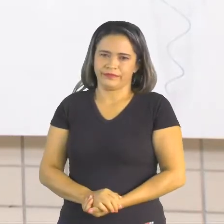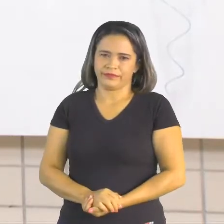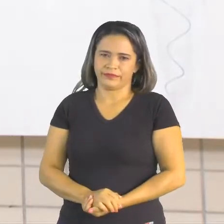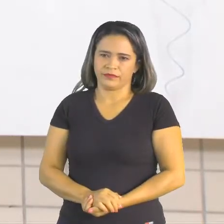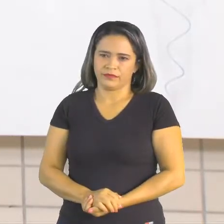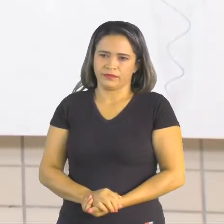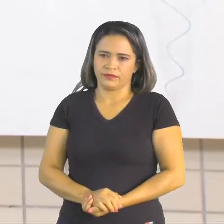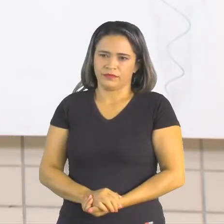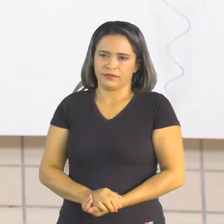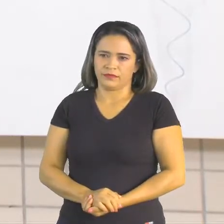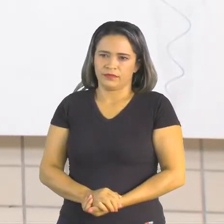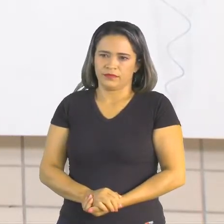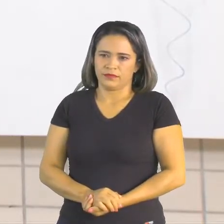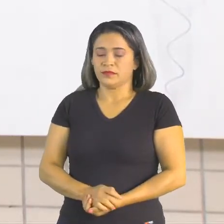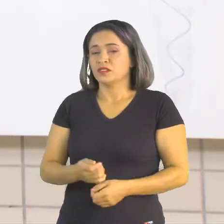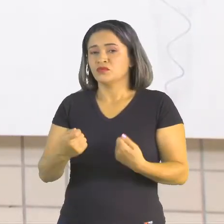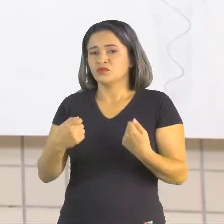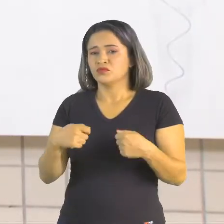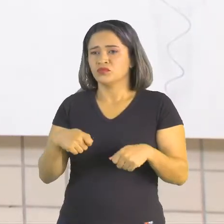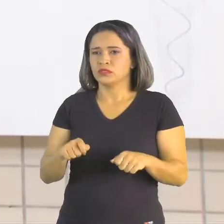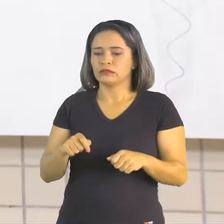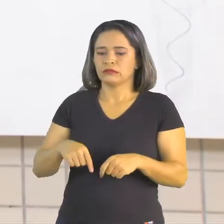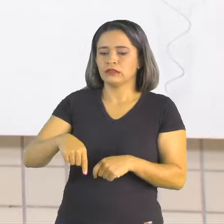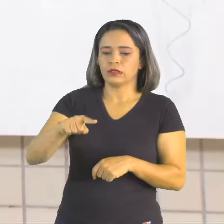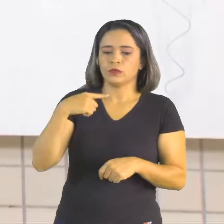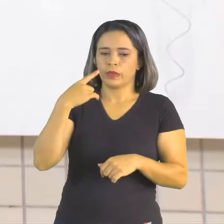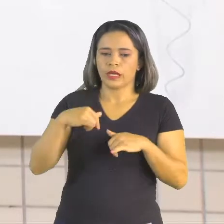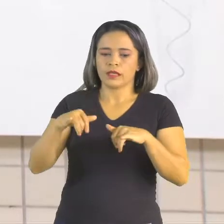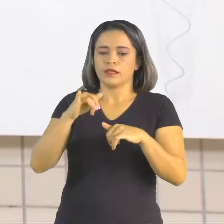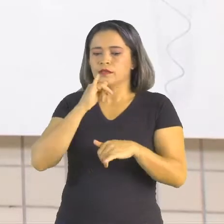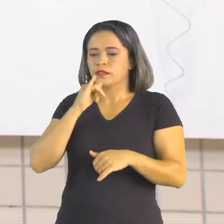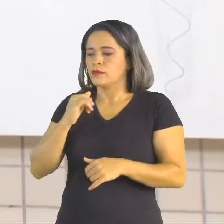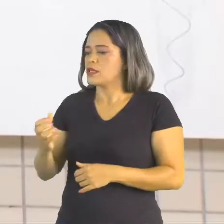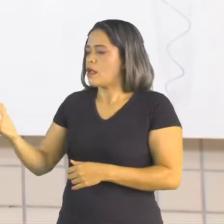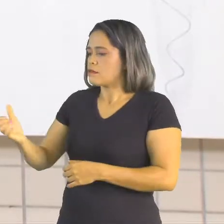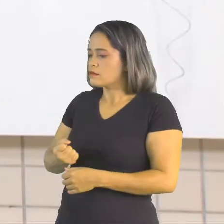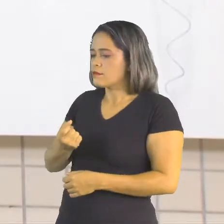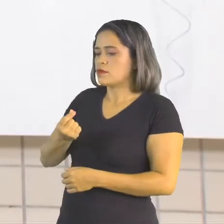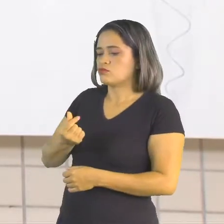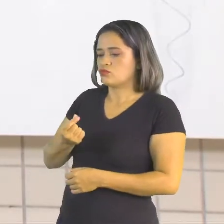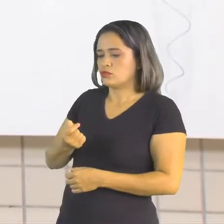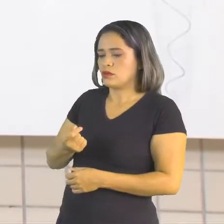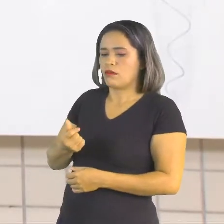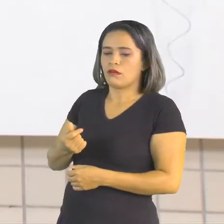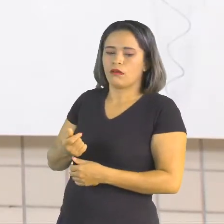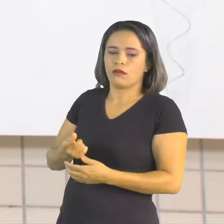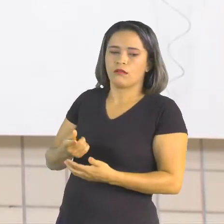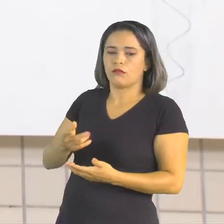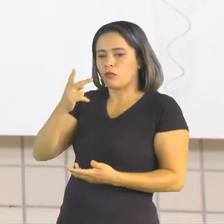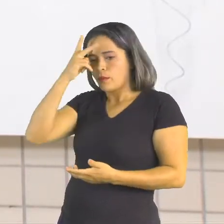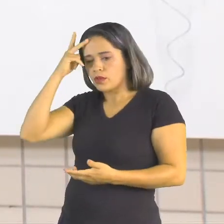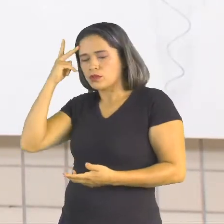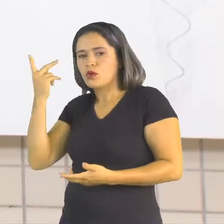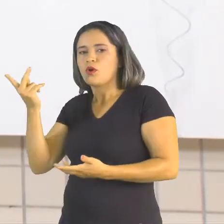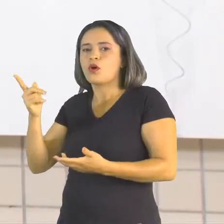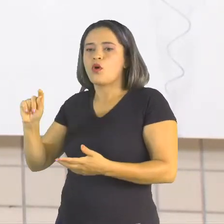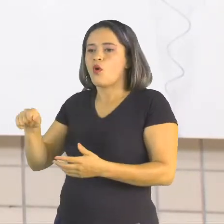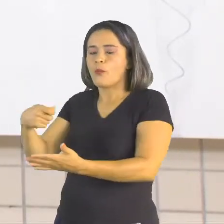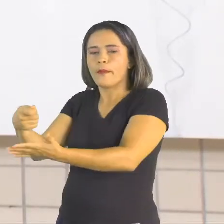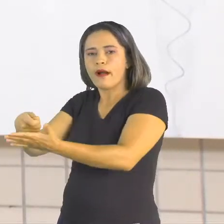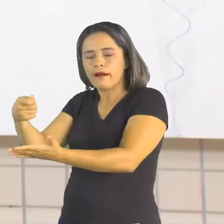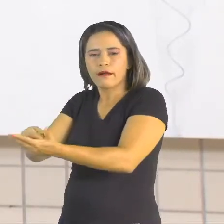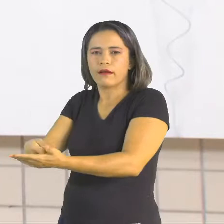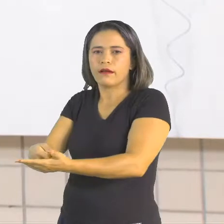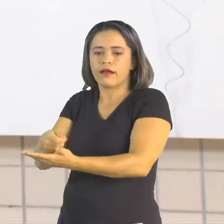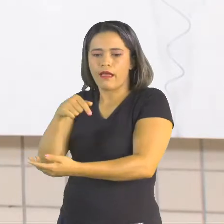Nem sempre, por exemplo, não precisa ser ir ao supermercado, mas para receber um dinheiro de alguém ou para pagar, essas operações